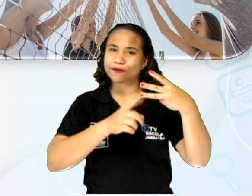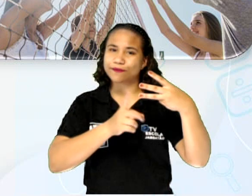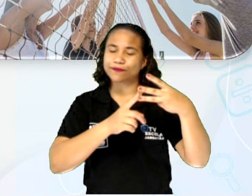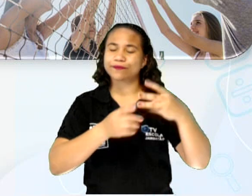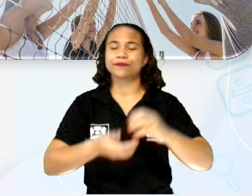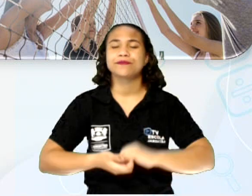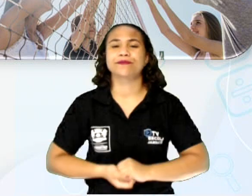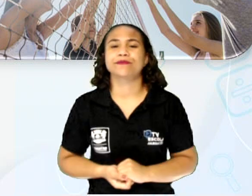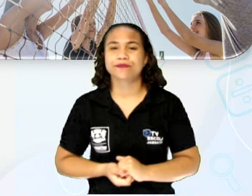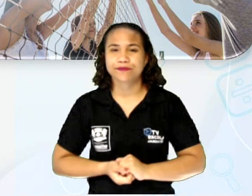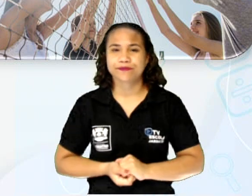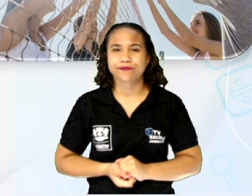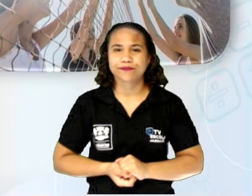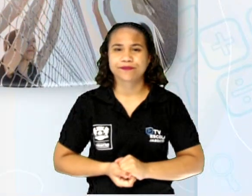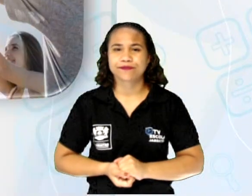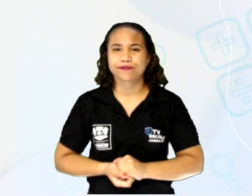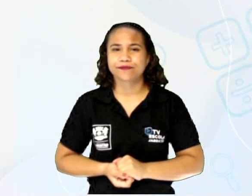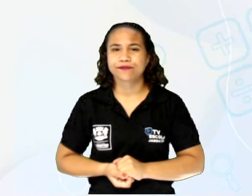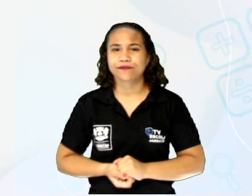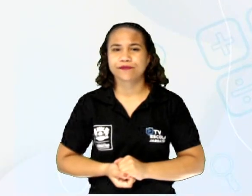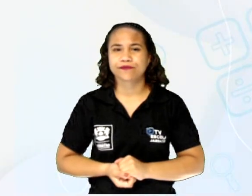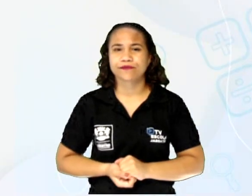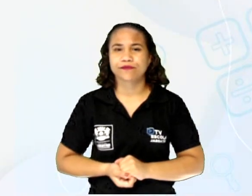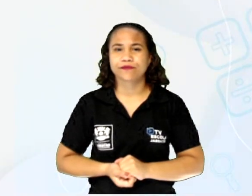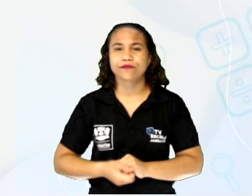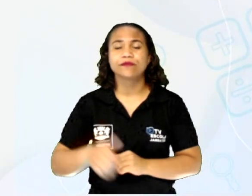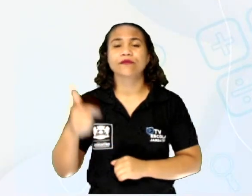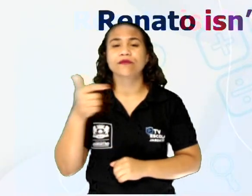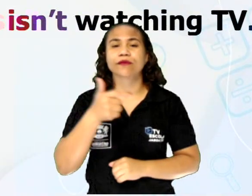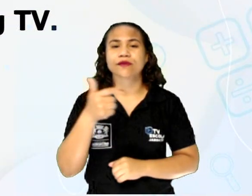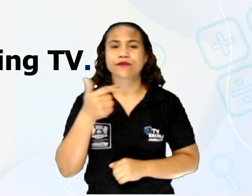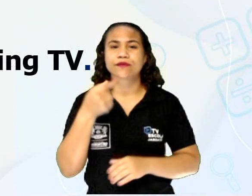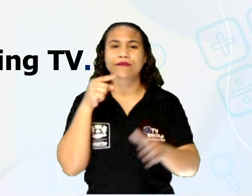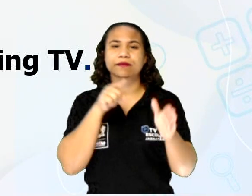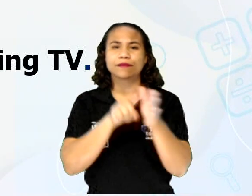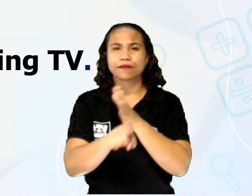playing soccer. No segundo aqui, ó,